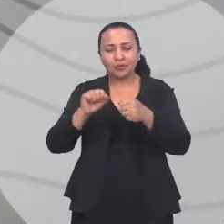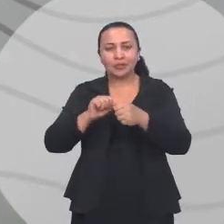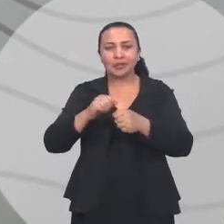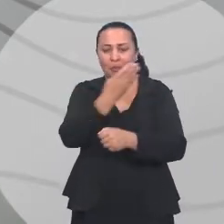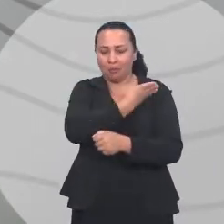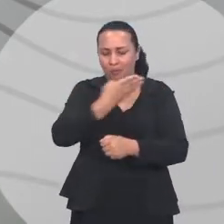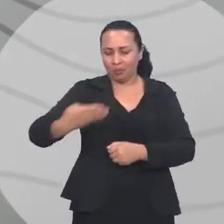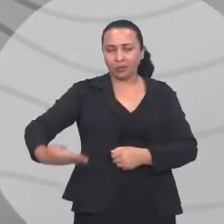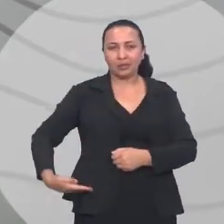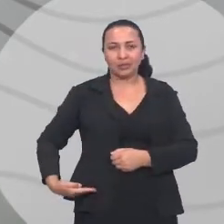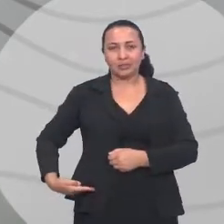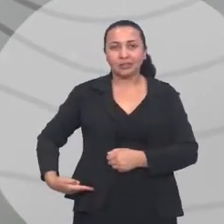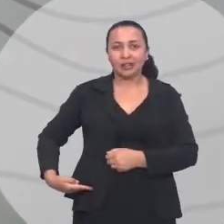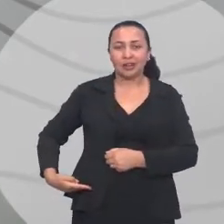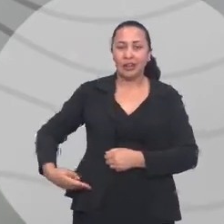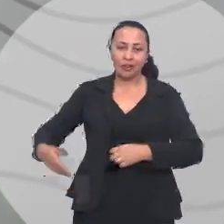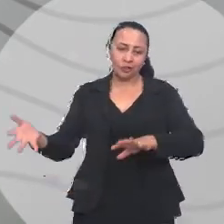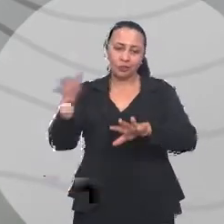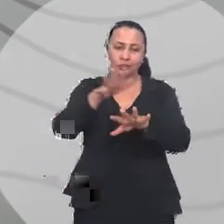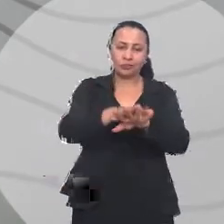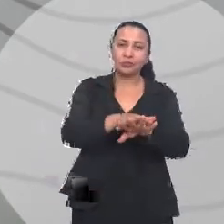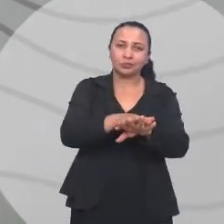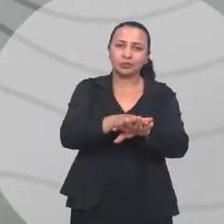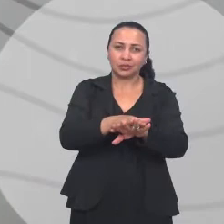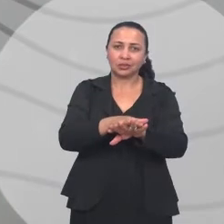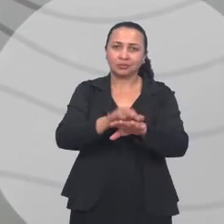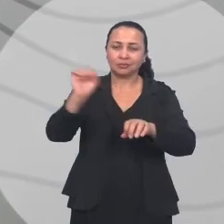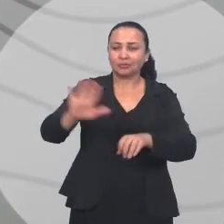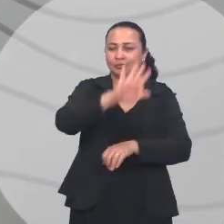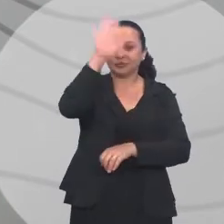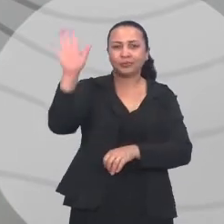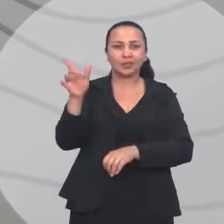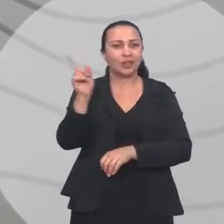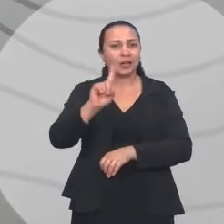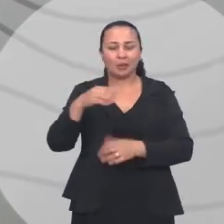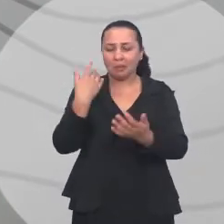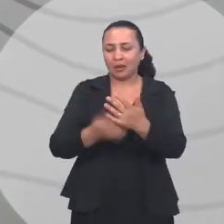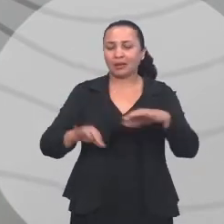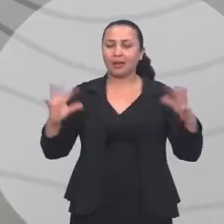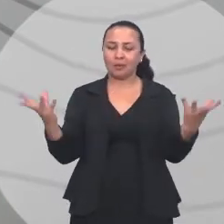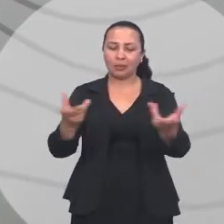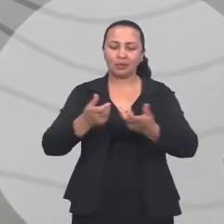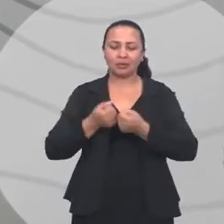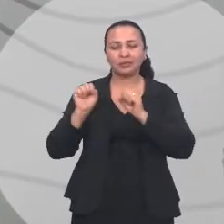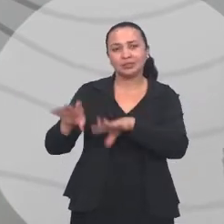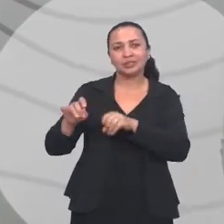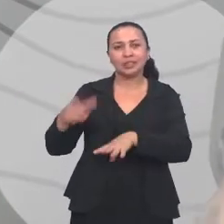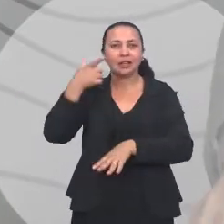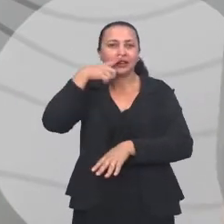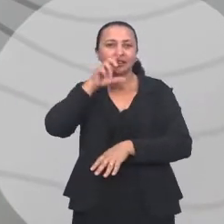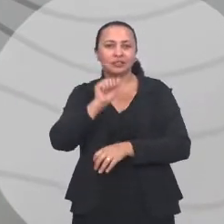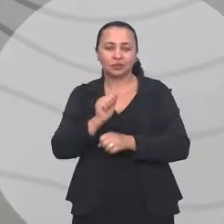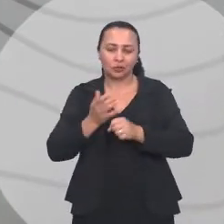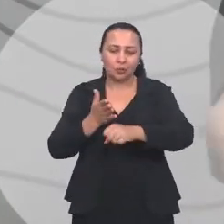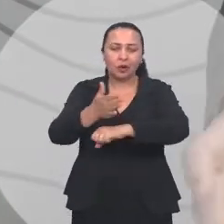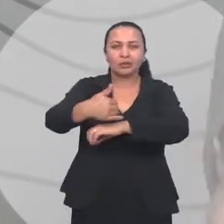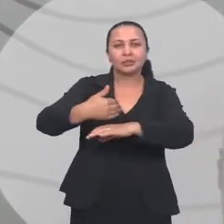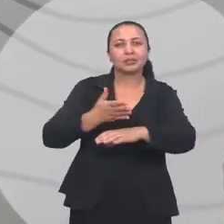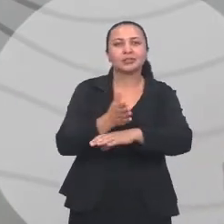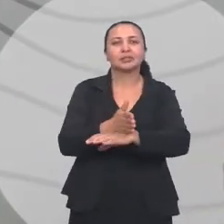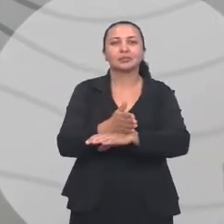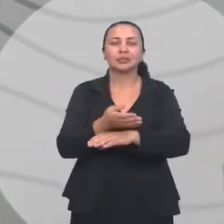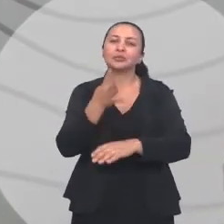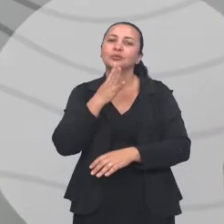pode fazer sim políticas de inclusão educacional na universidade sem perder a qualidade do ensino e garantindo o